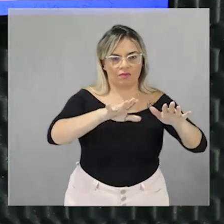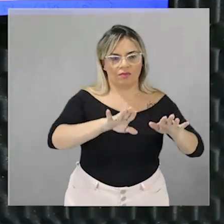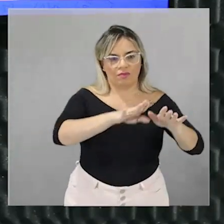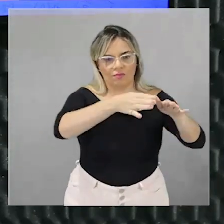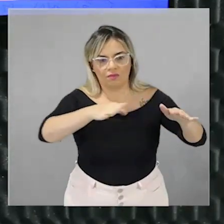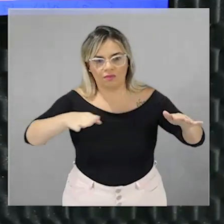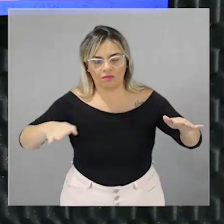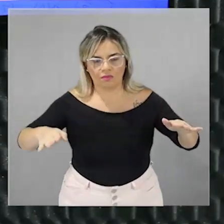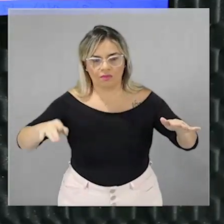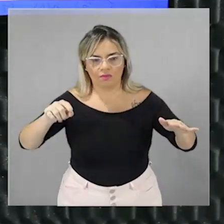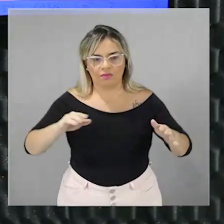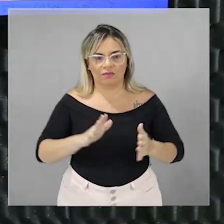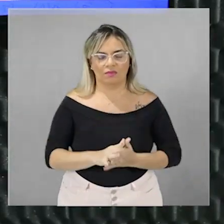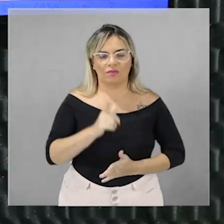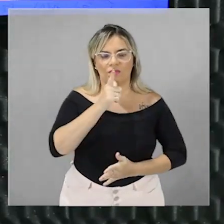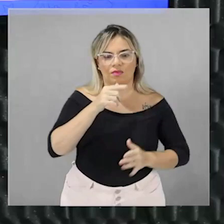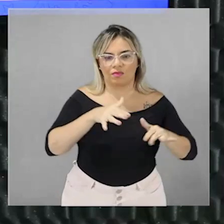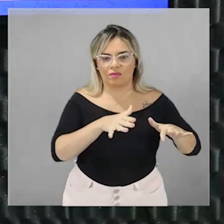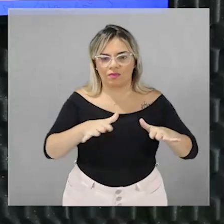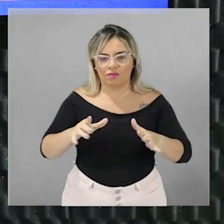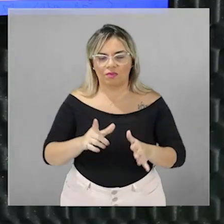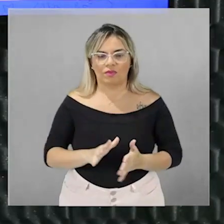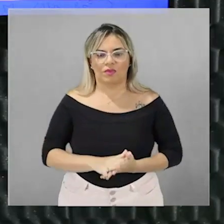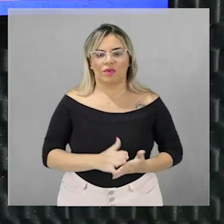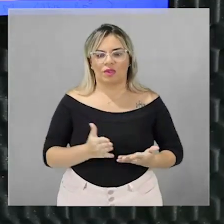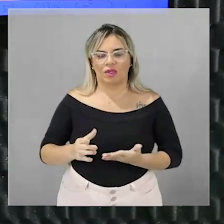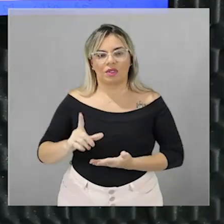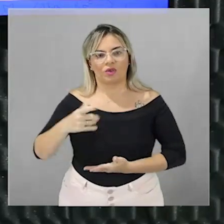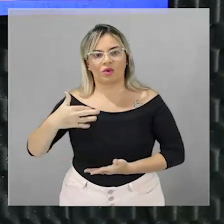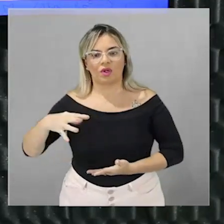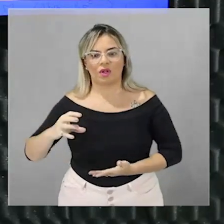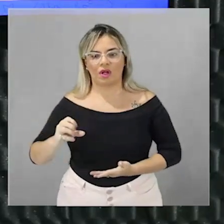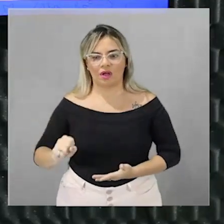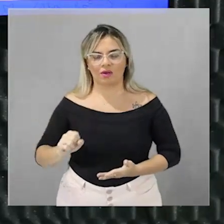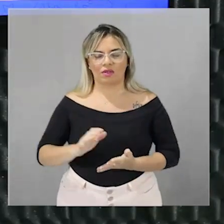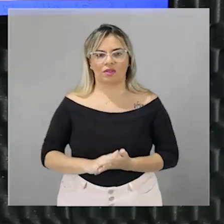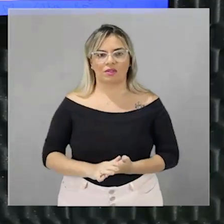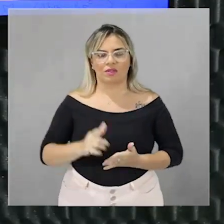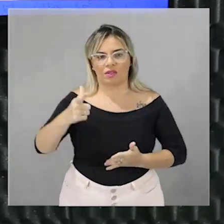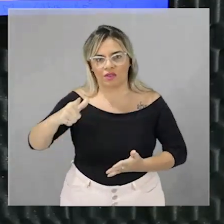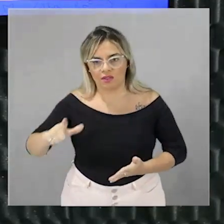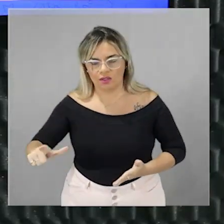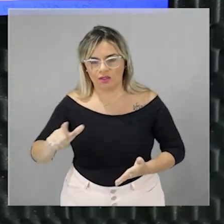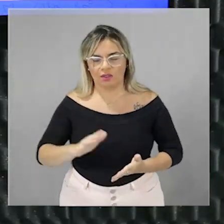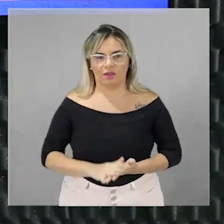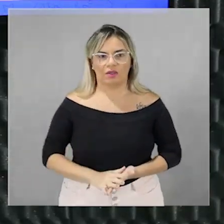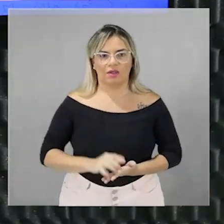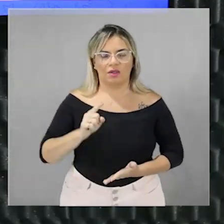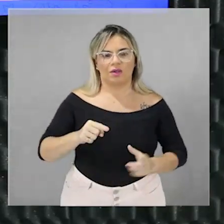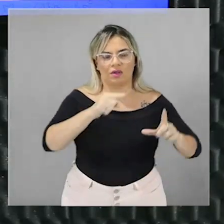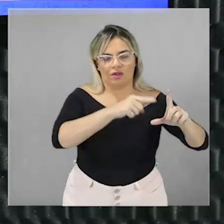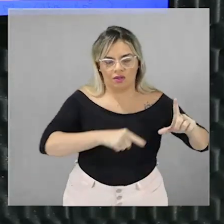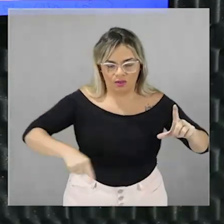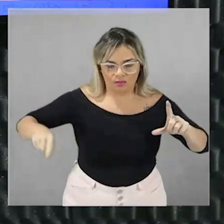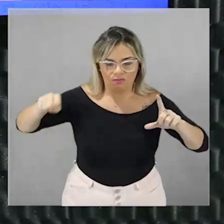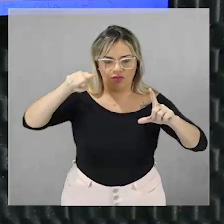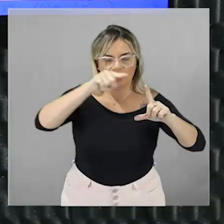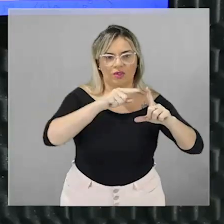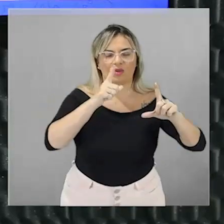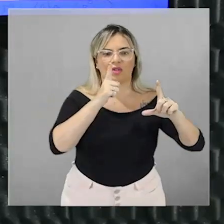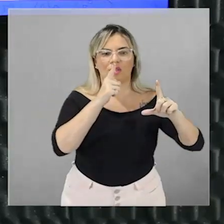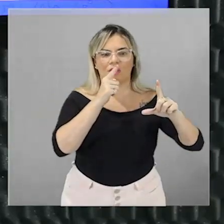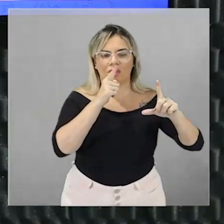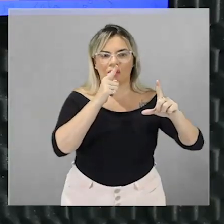evaporação dos mares, dos rios e dos lagos, garante sua renovação. Isso a gente chama de ciclo hidrológico, tá,